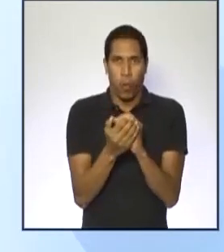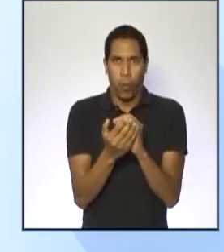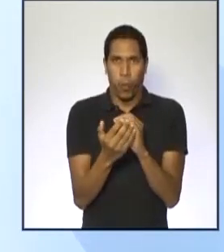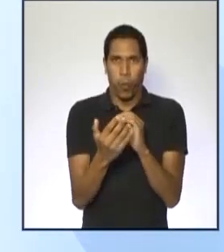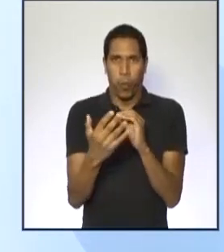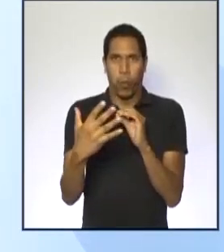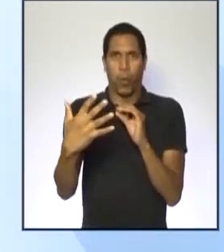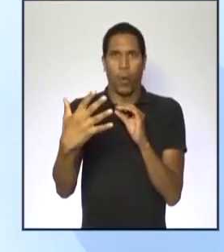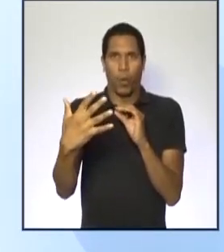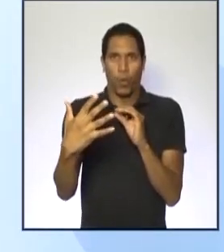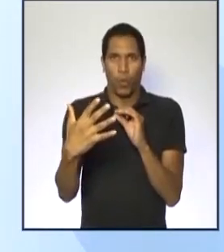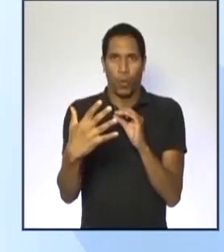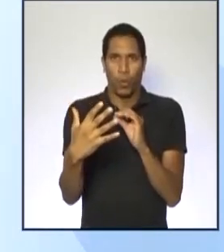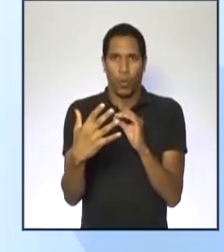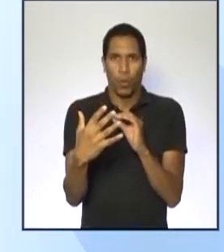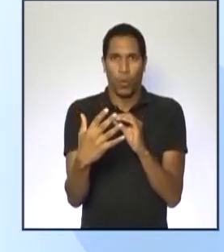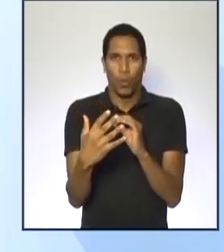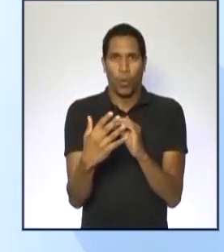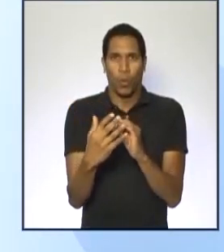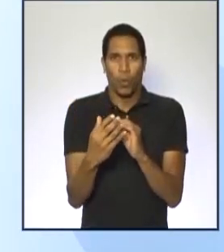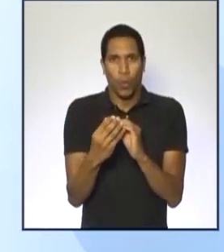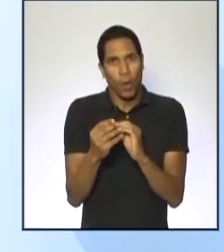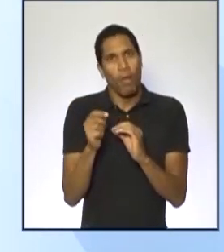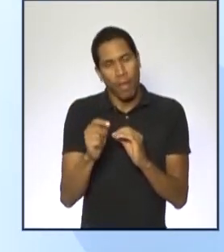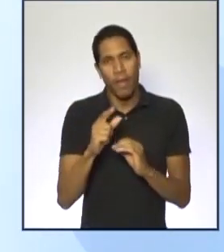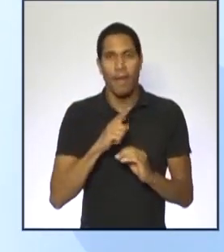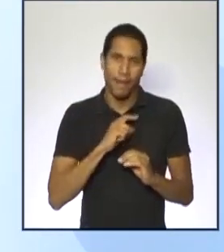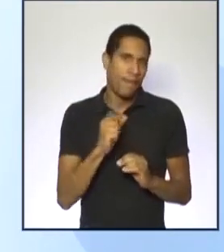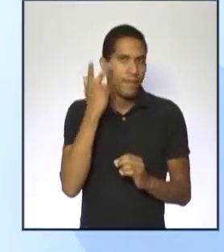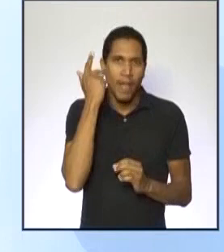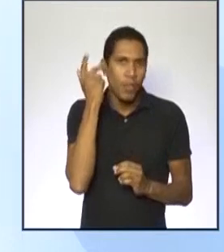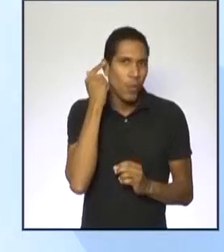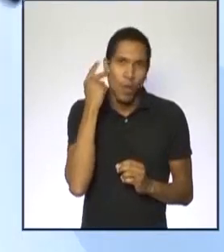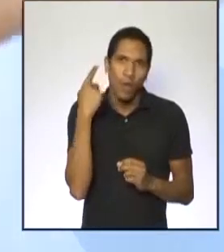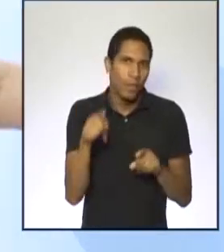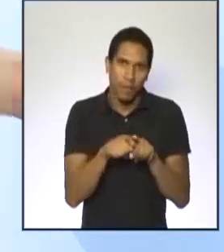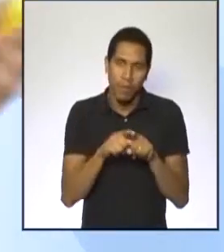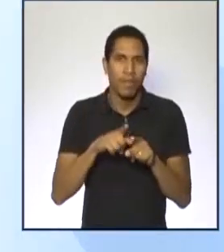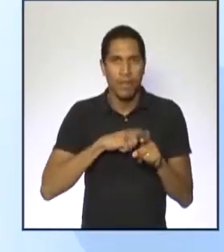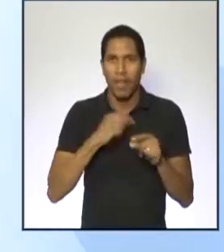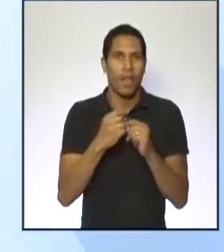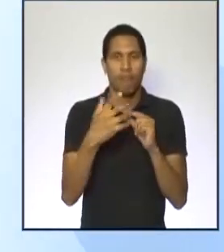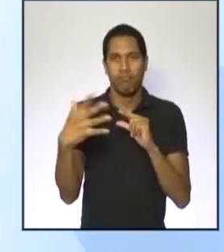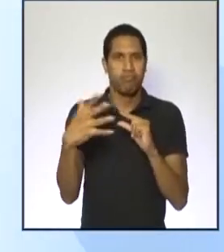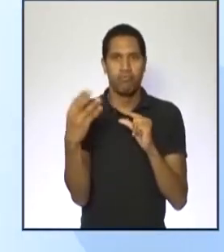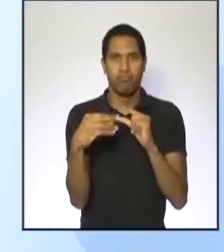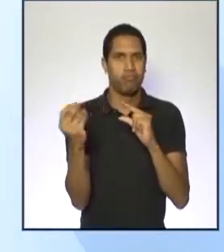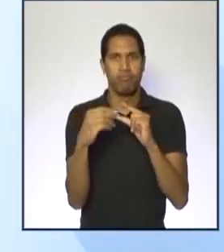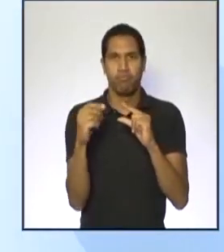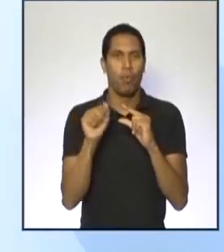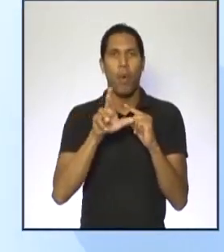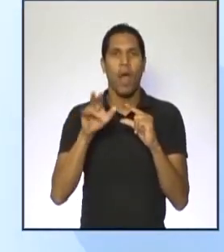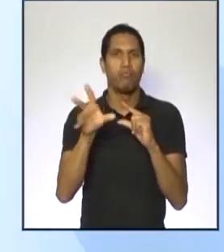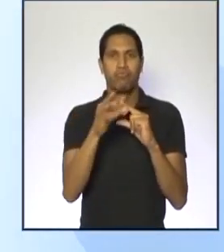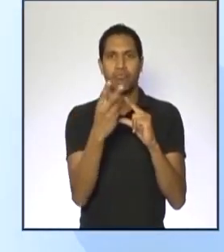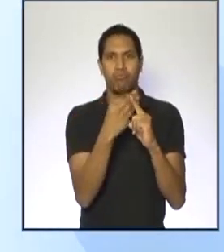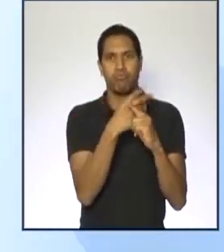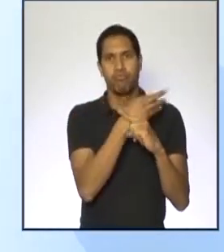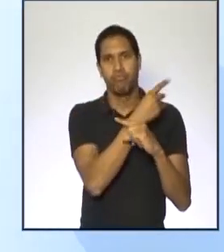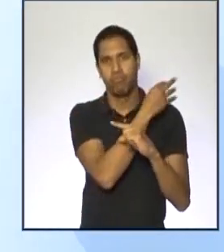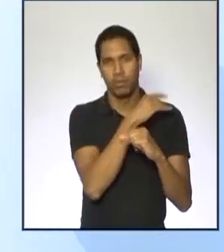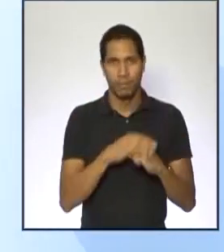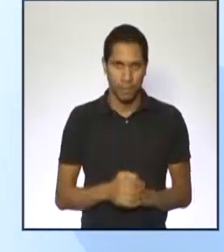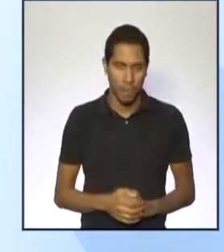começo a esvaziar, essa reação da bexiga é natural dela querer se soltar. Vamos fazer mais uma